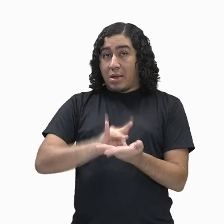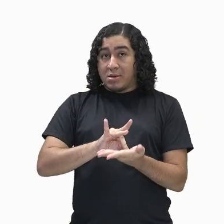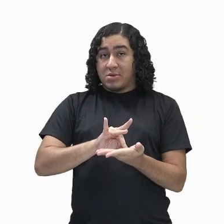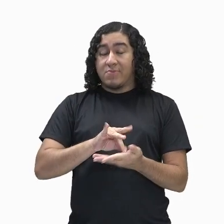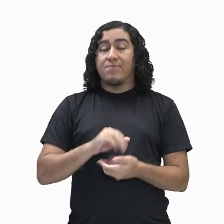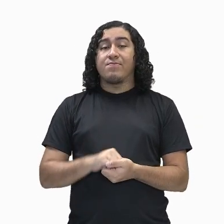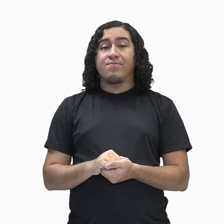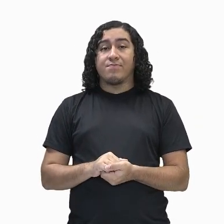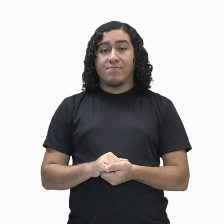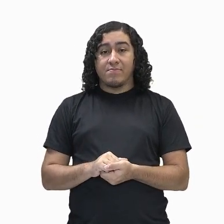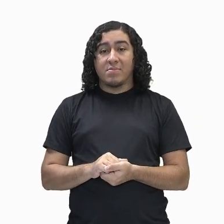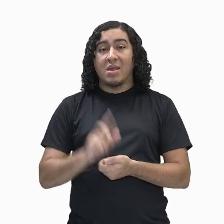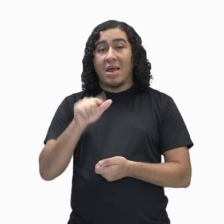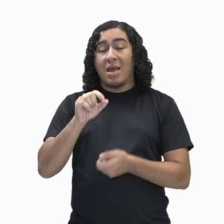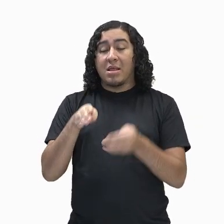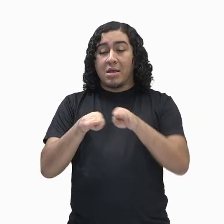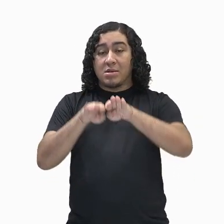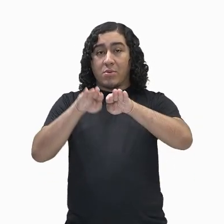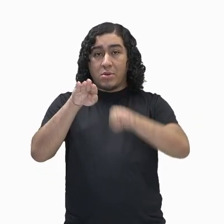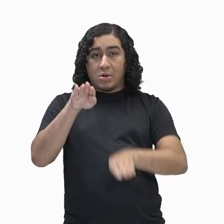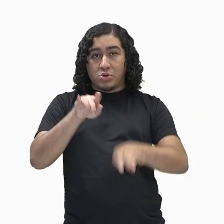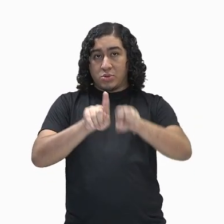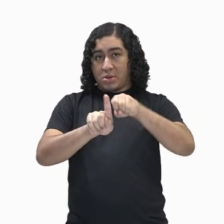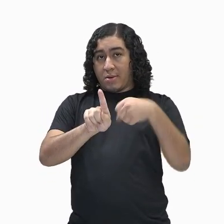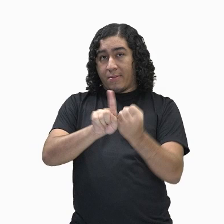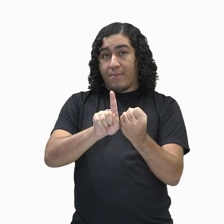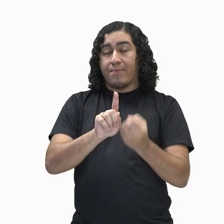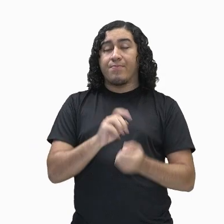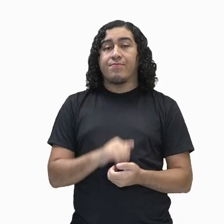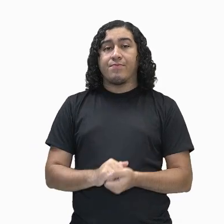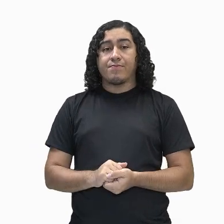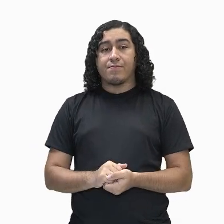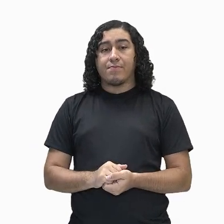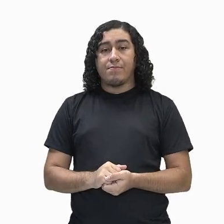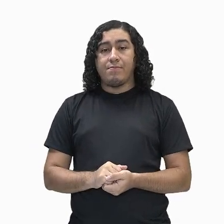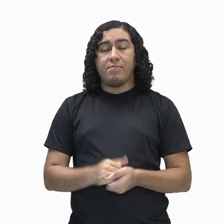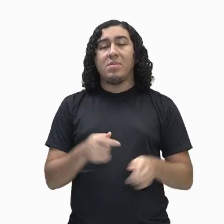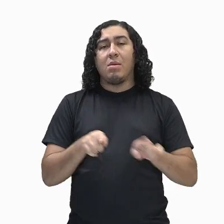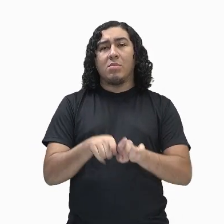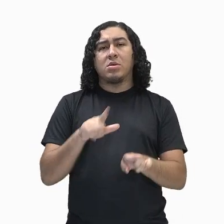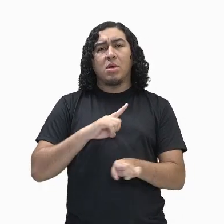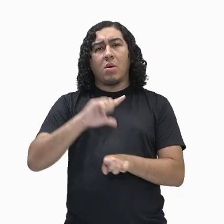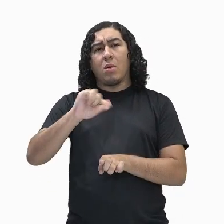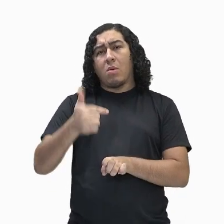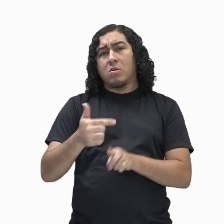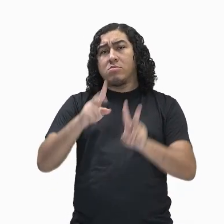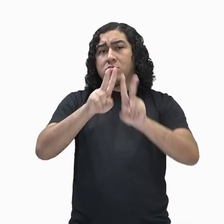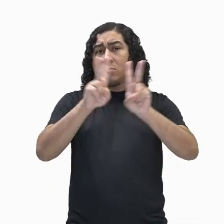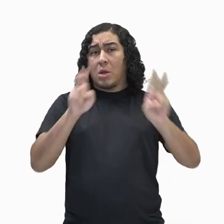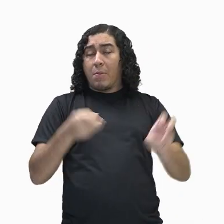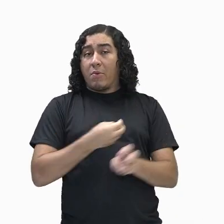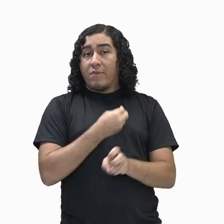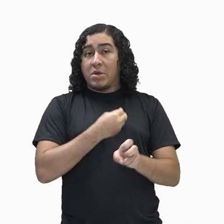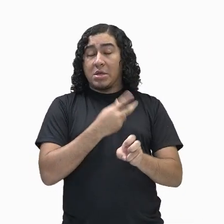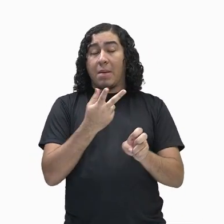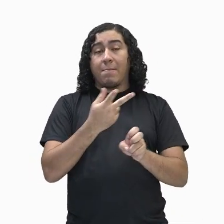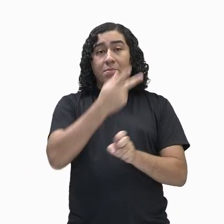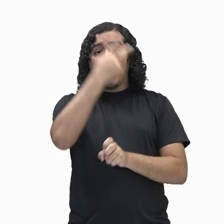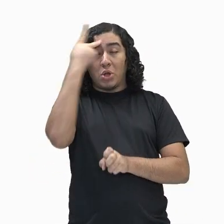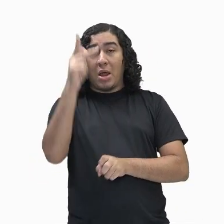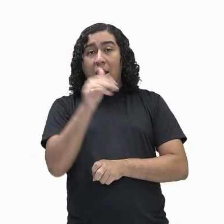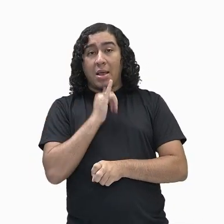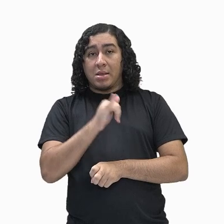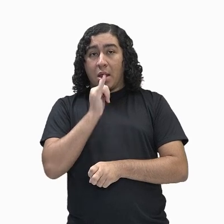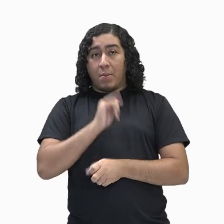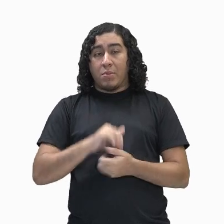que chamamos de desigualdade social. E eles abrangem outras questões da vida da pessoa, como, por exemplo,